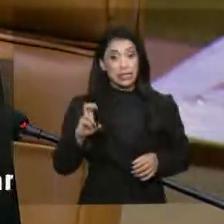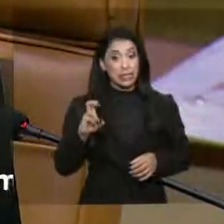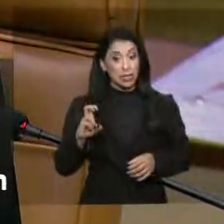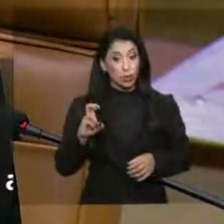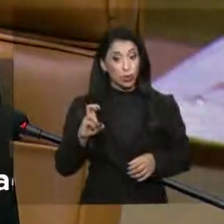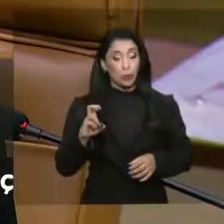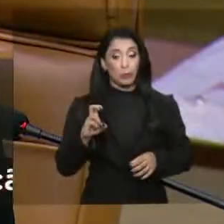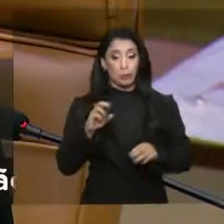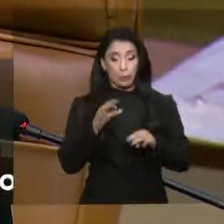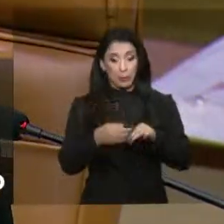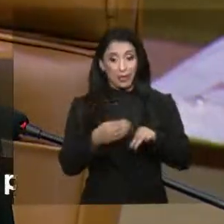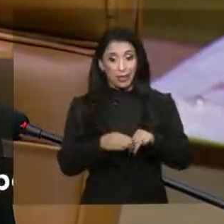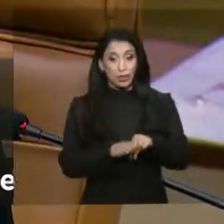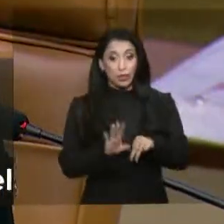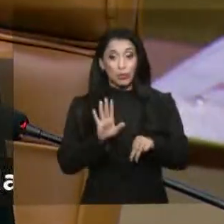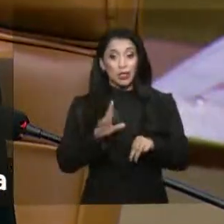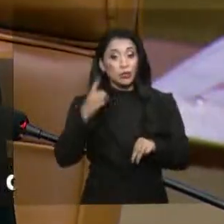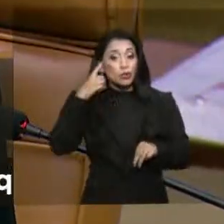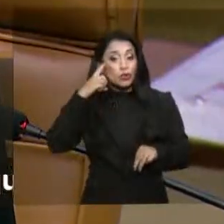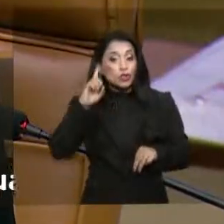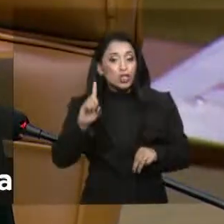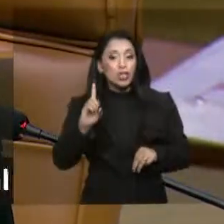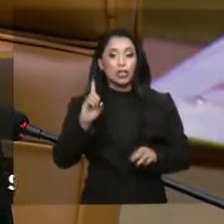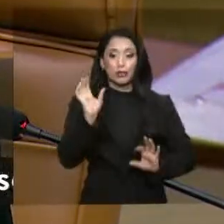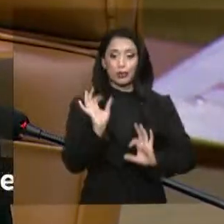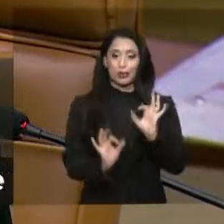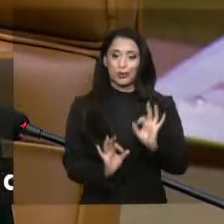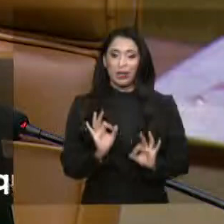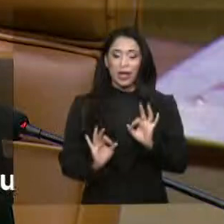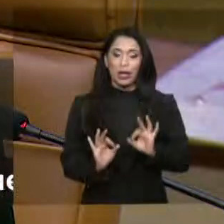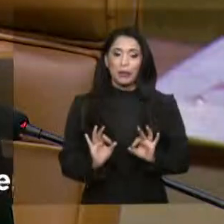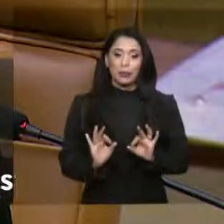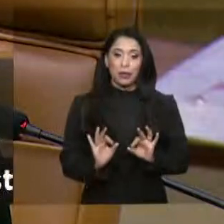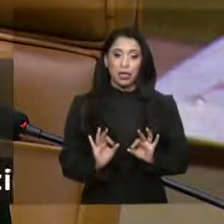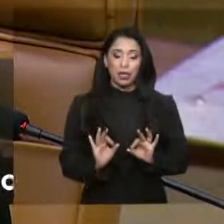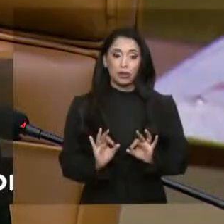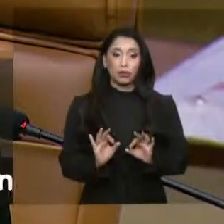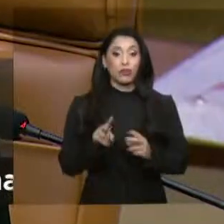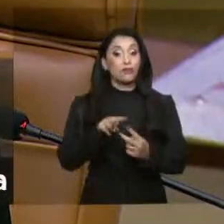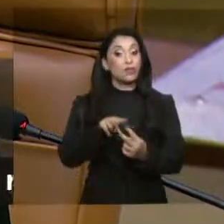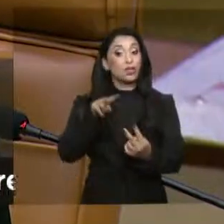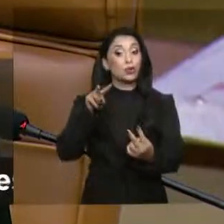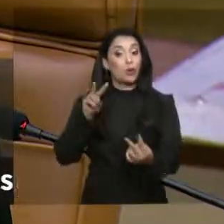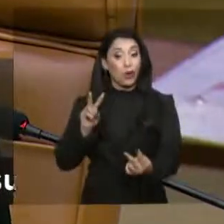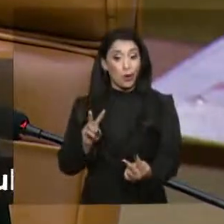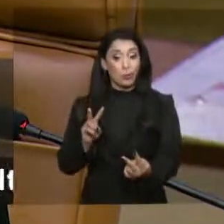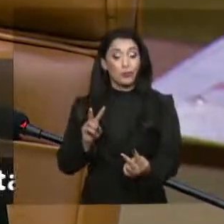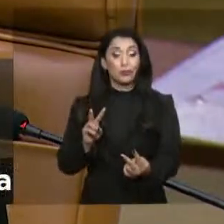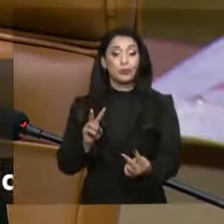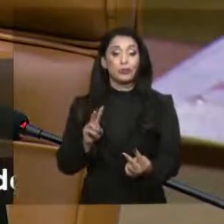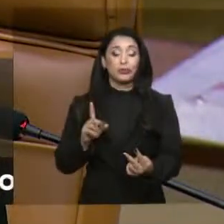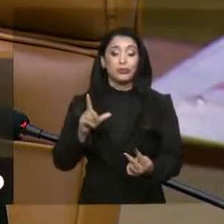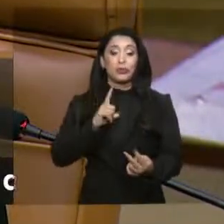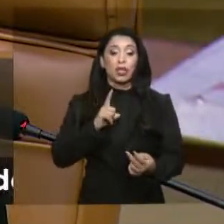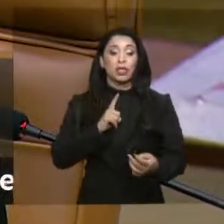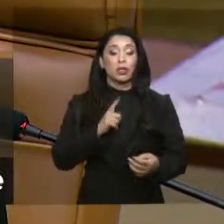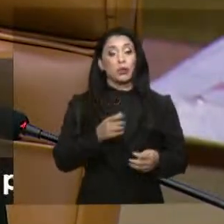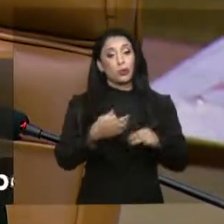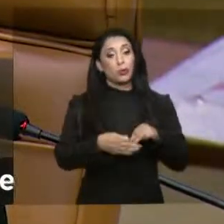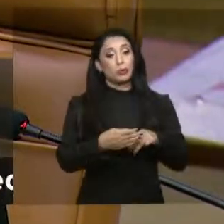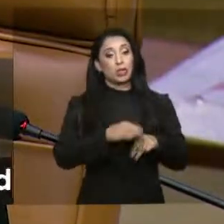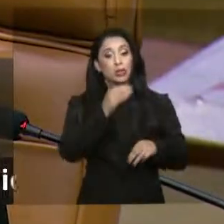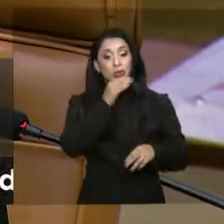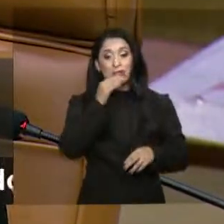Na sessão específica, não houve a possibilidade, foi uma sessão virtual, estava de licença o ministro